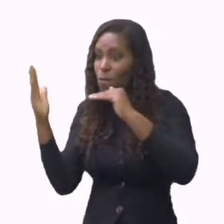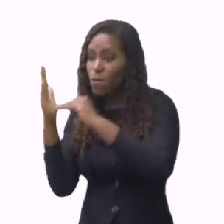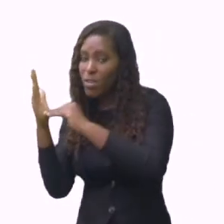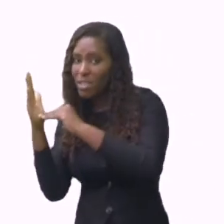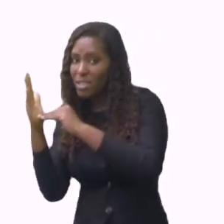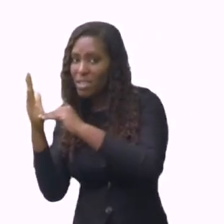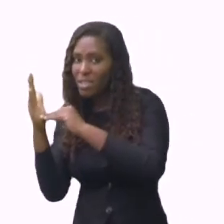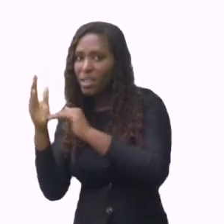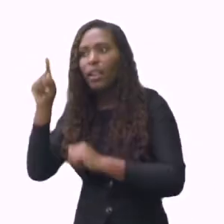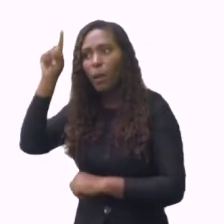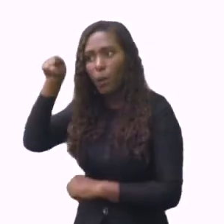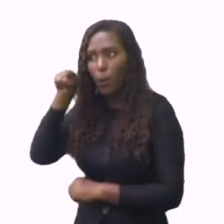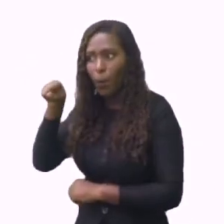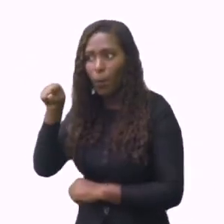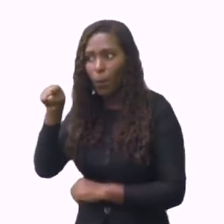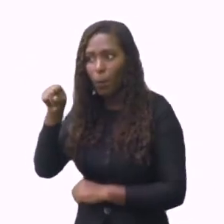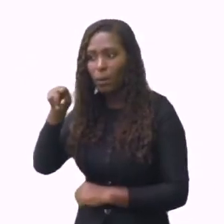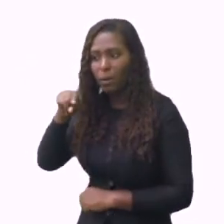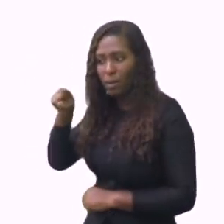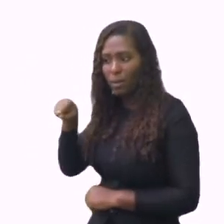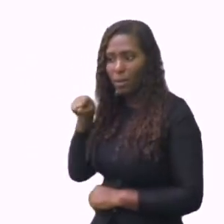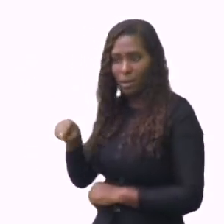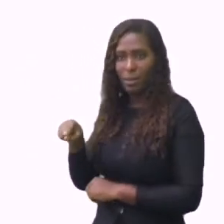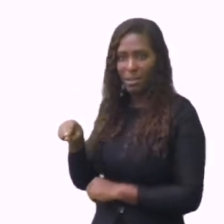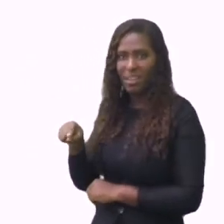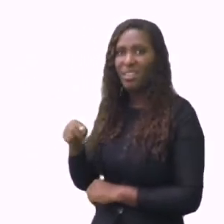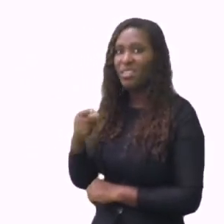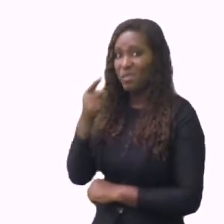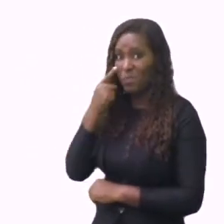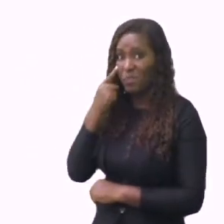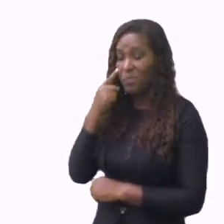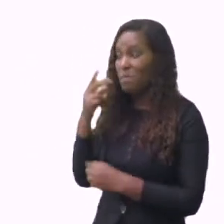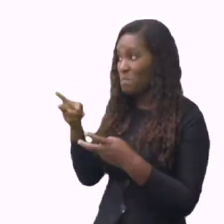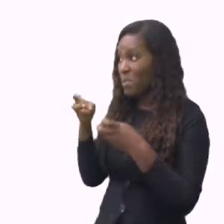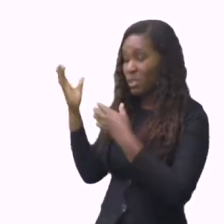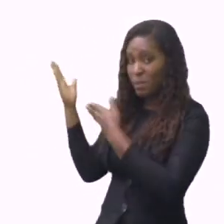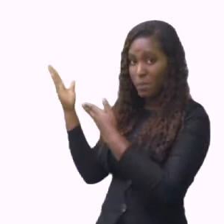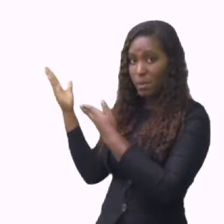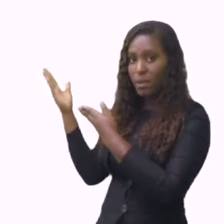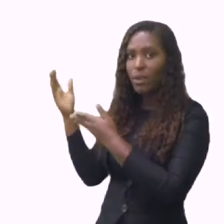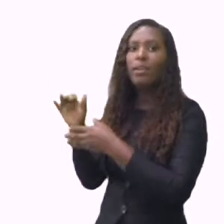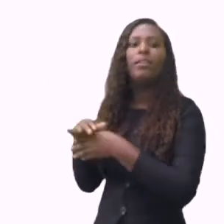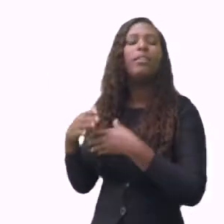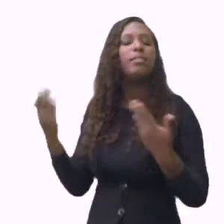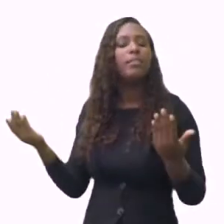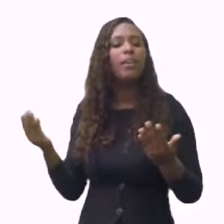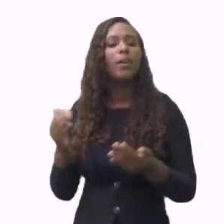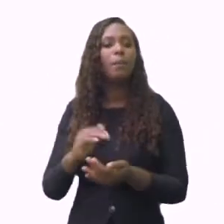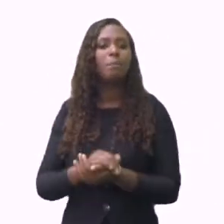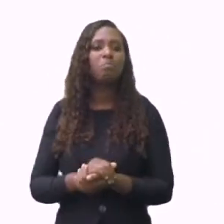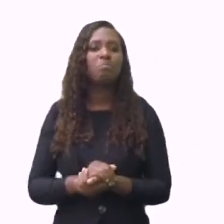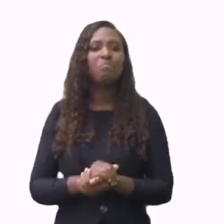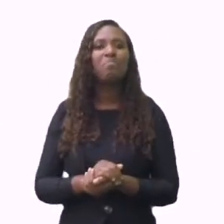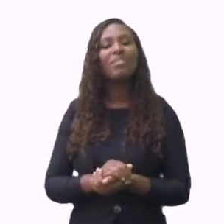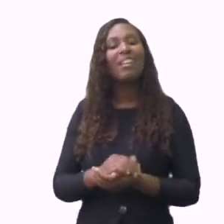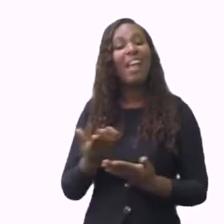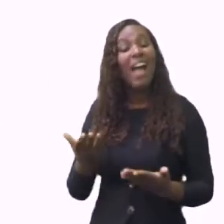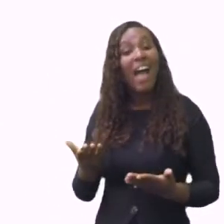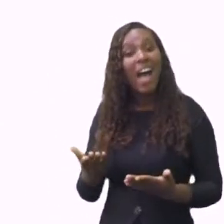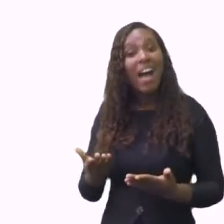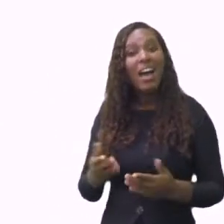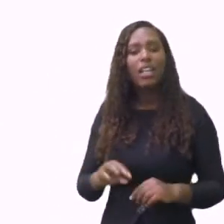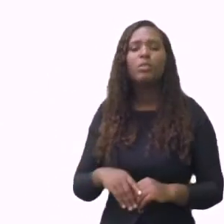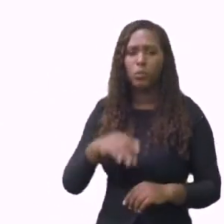frase de baixo tem outro sinal de pontuação. Então eu vou dizer assim: há quanto tempo não nos vemos? Ou